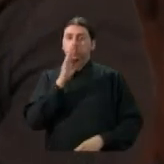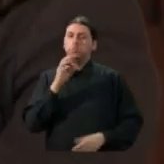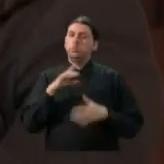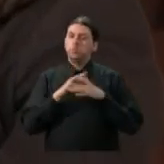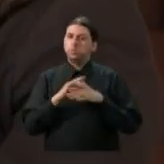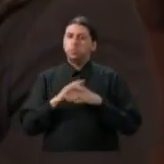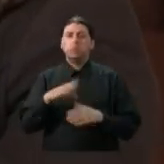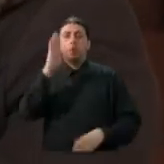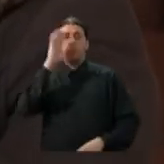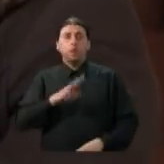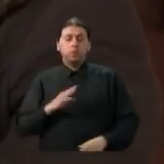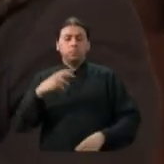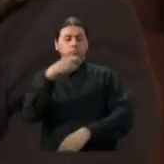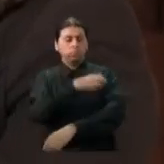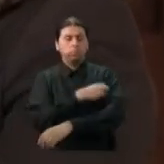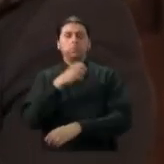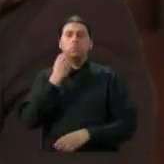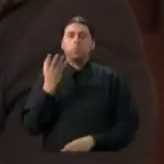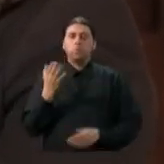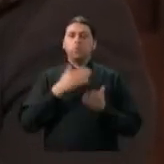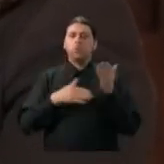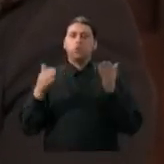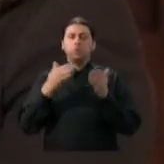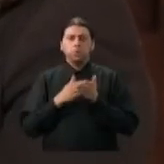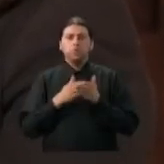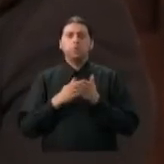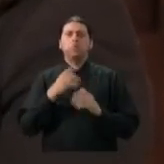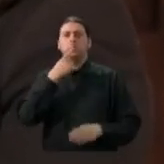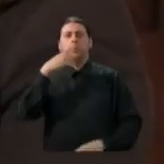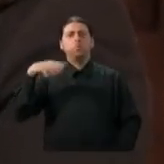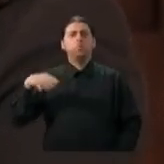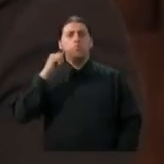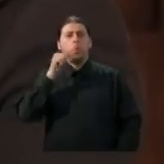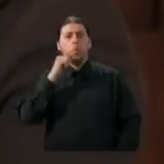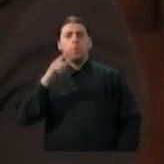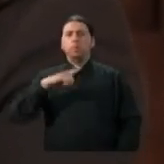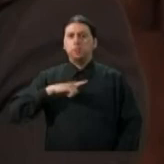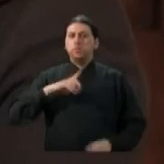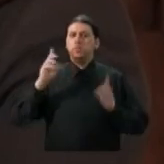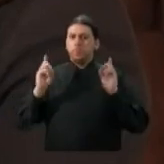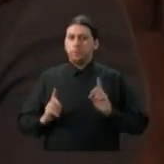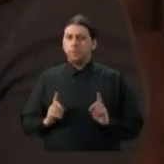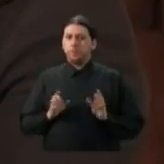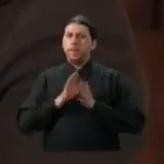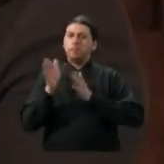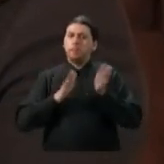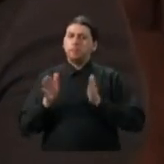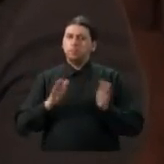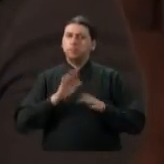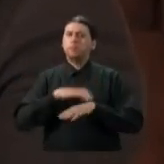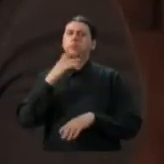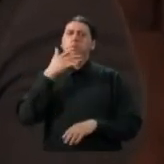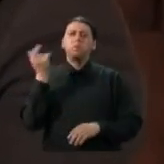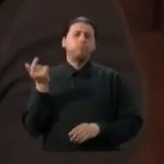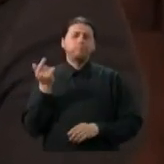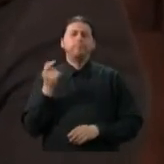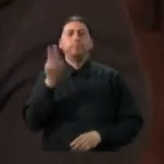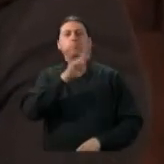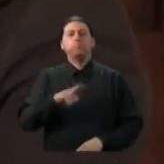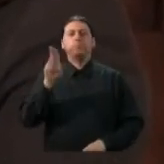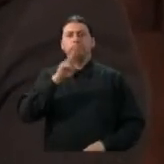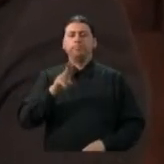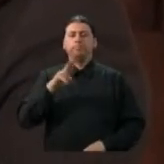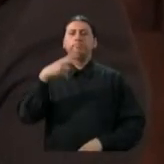gratuito. Eu acho que é bom para todo mundo. Eu acho que as meninas têm esse direito, né, já que está acessível, né? Eu acho que usem a vacina, sim. A gente